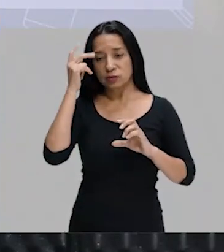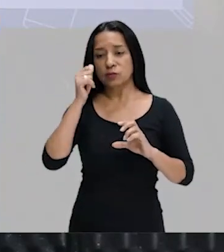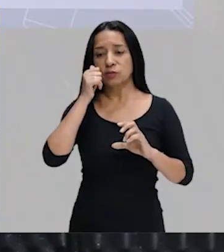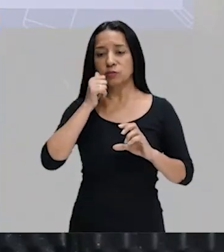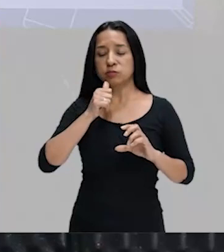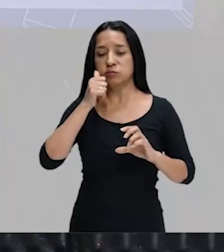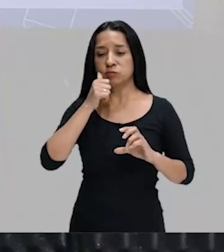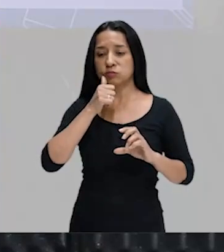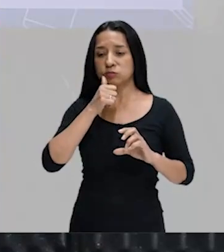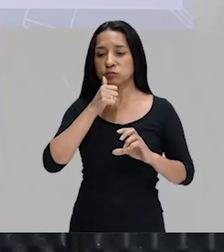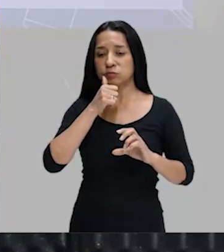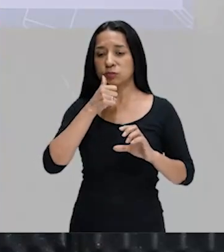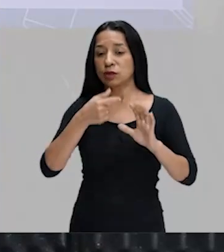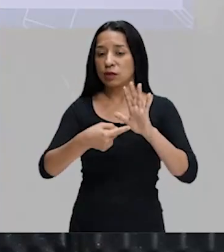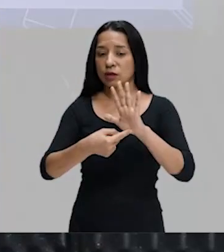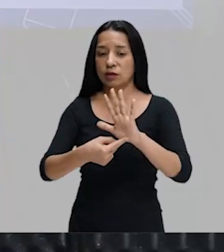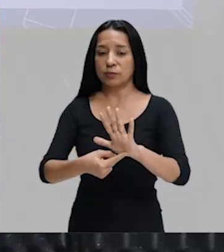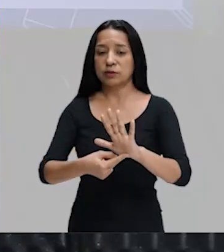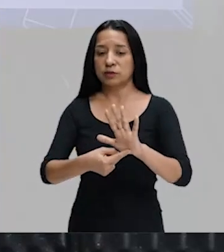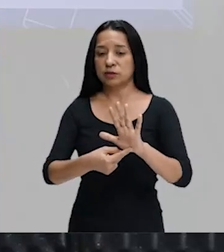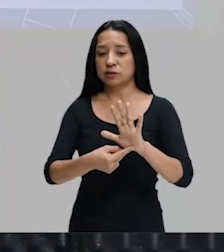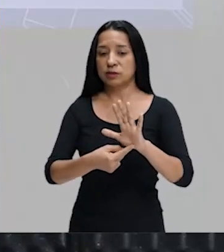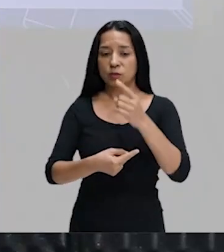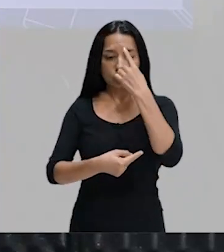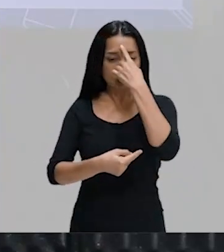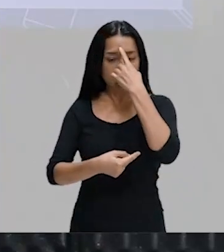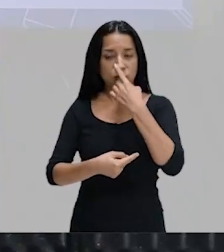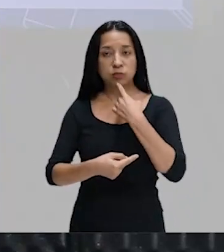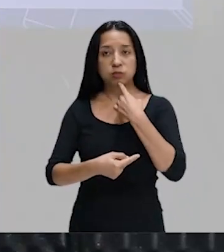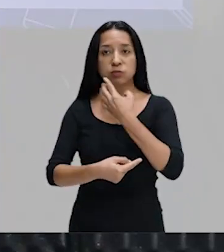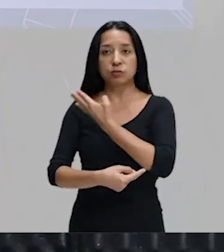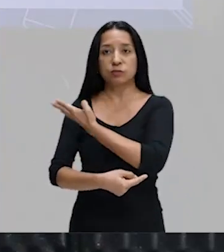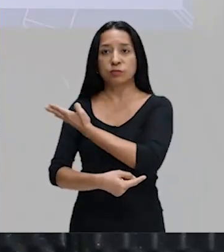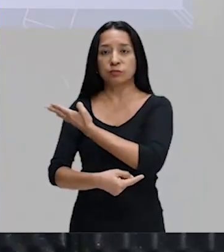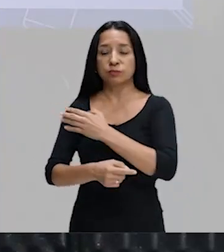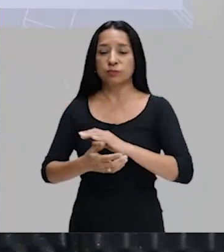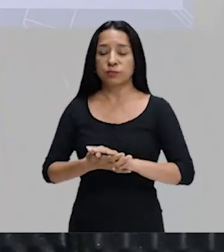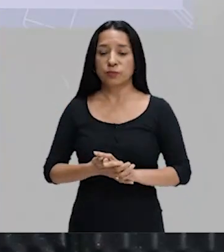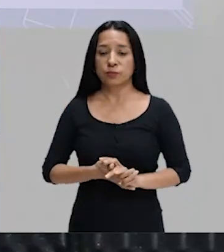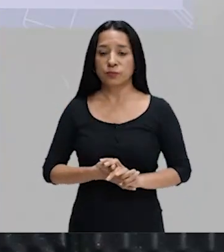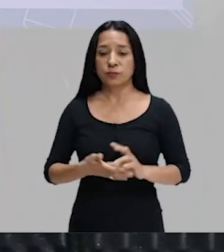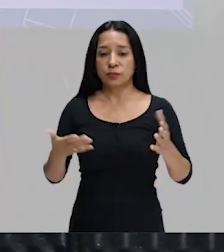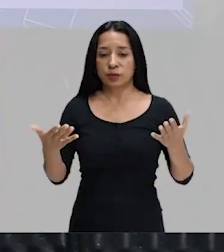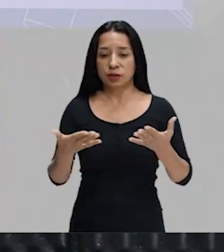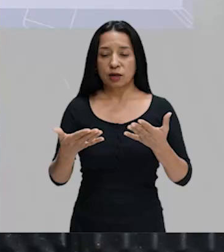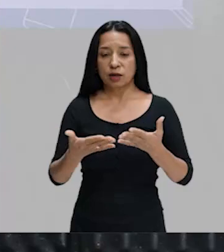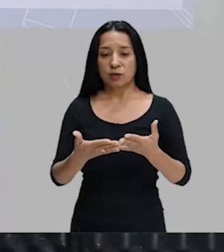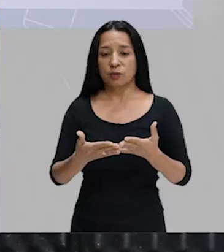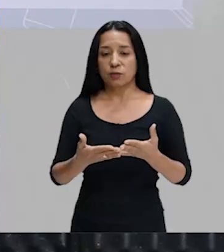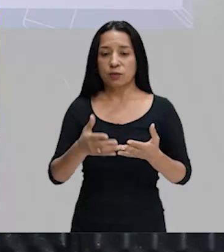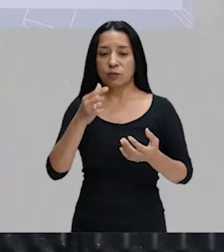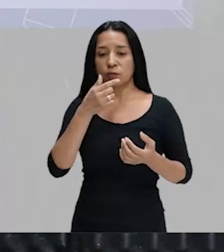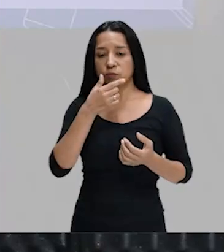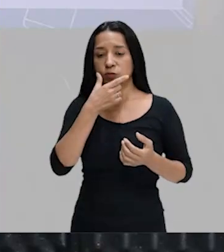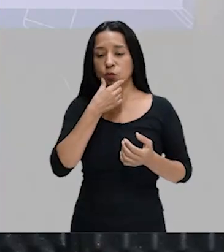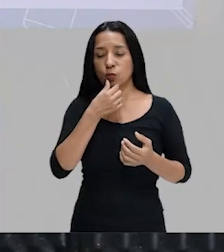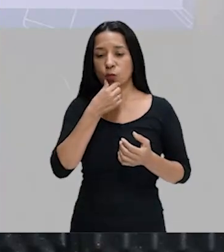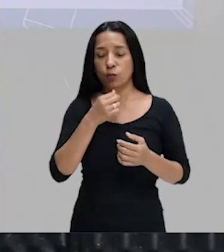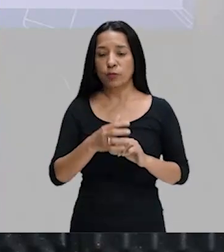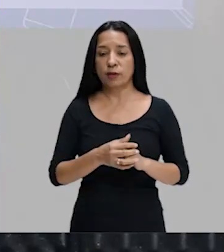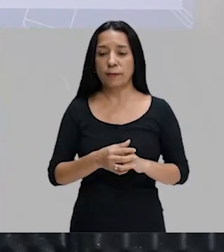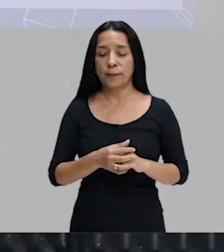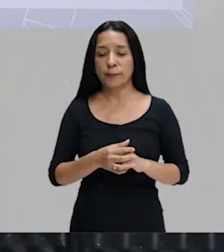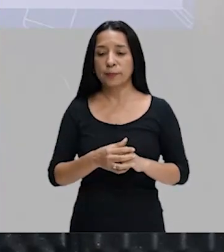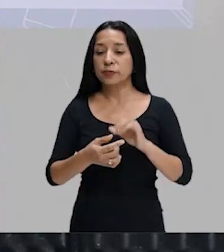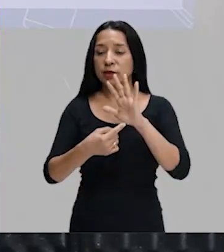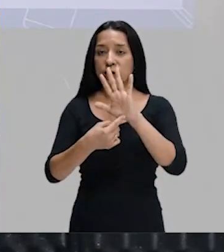feminino apresentarão esses genótipos aqui. Agora, o indivíduo do sexo masculino,